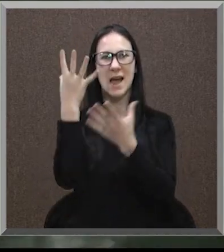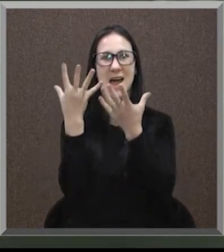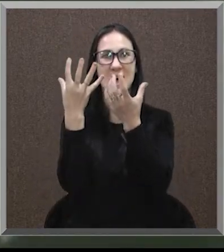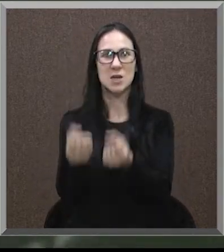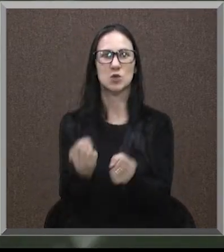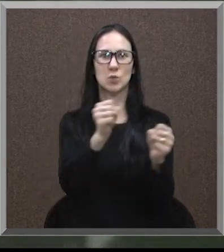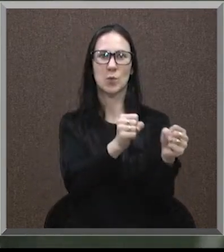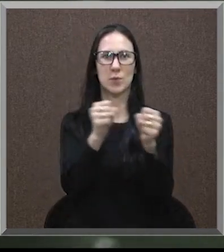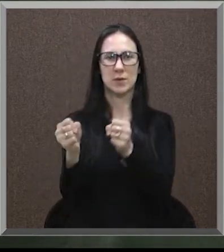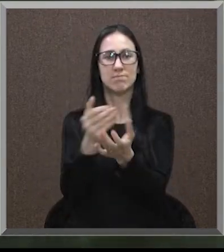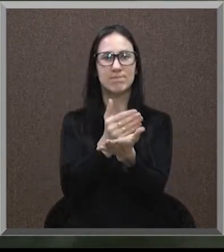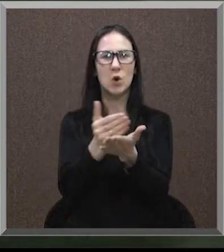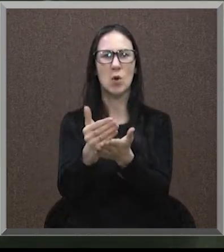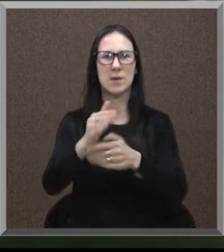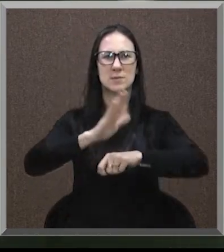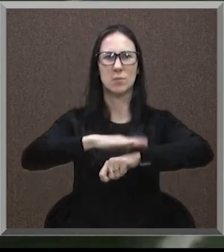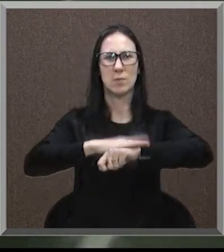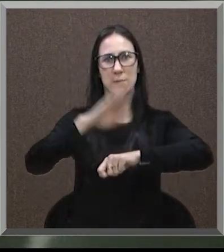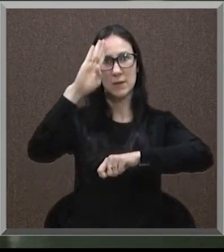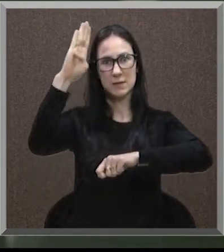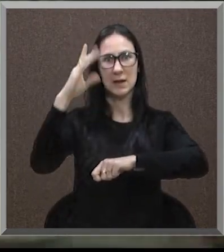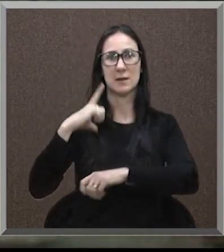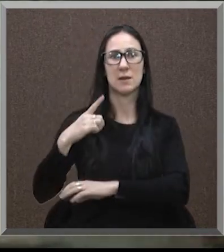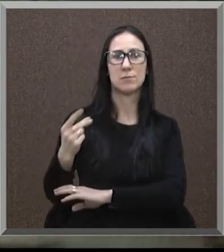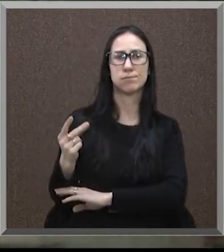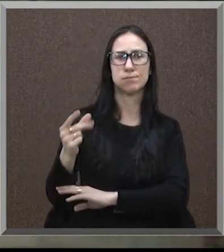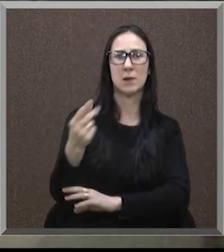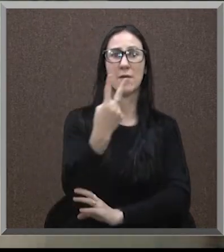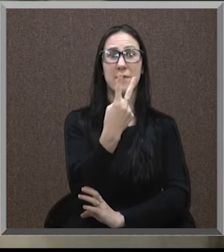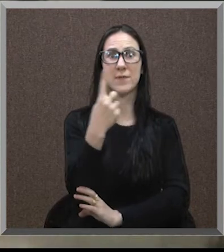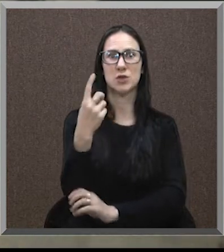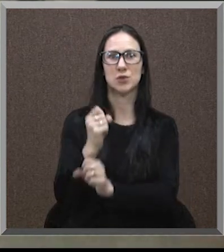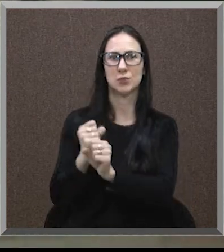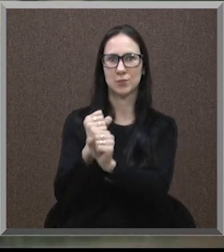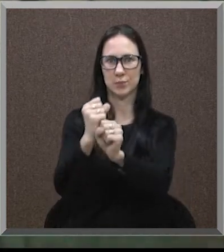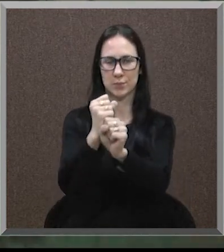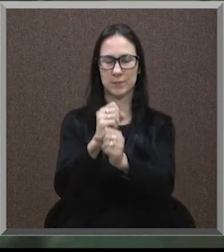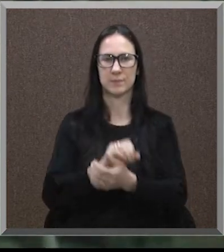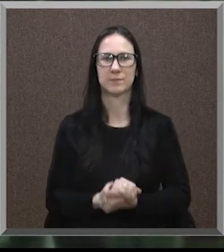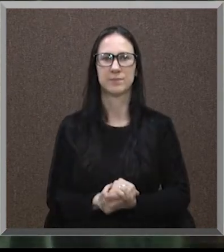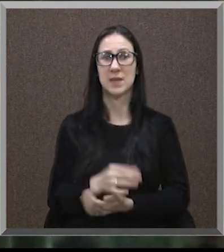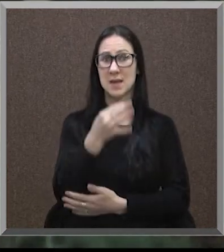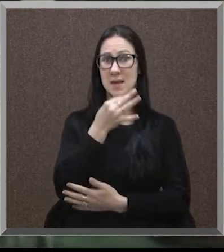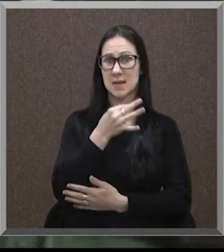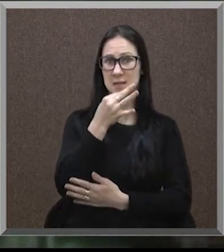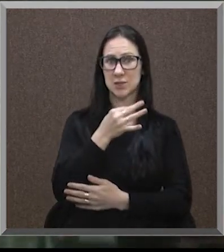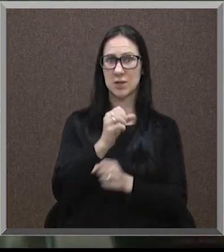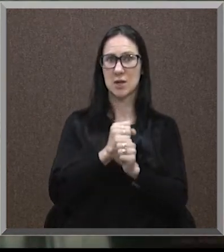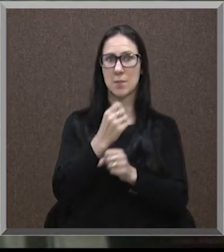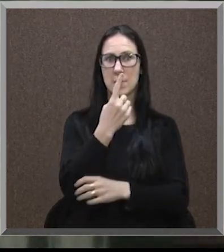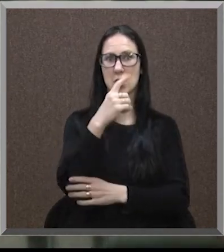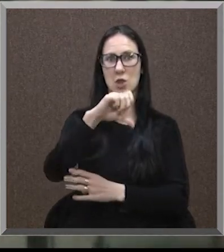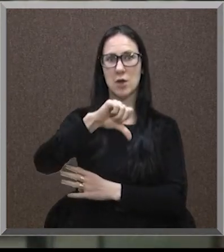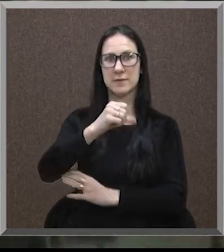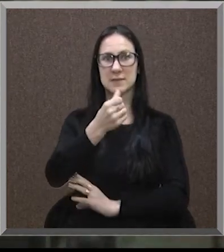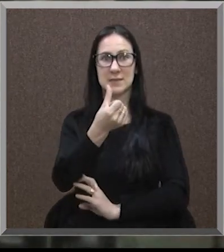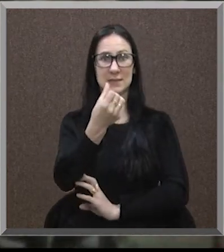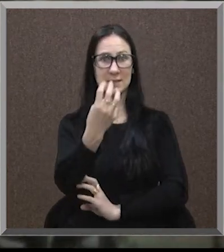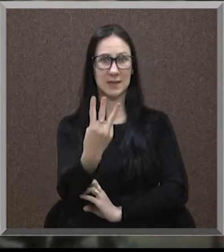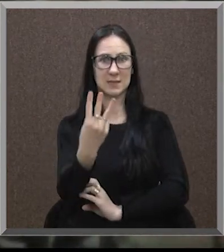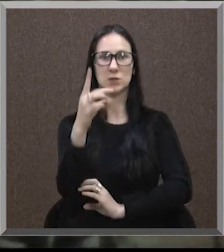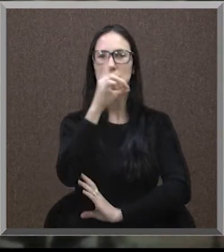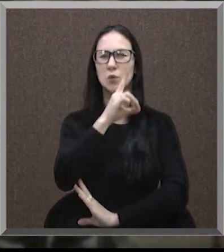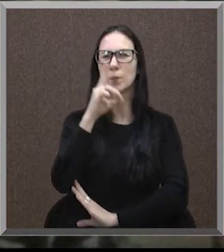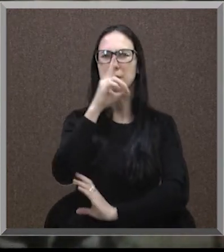que perduraria por 21 anos. Em Caxias do Sul, em 1963, no domingo do